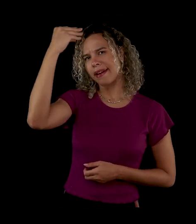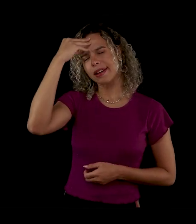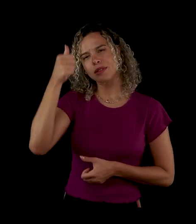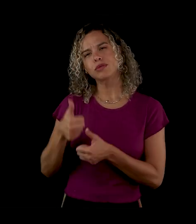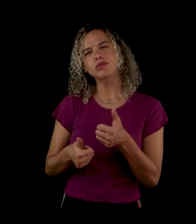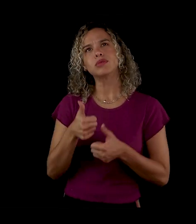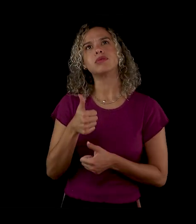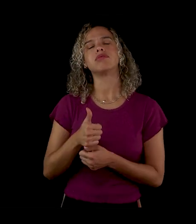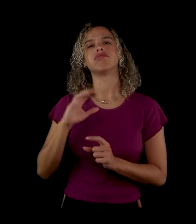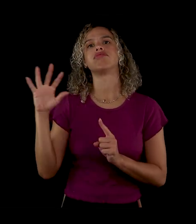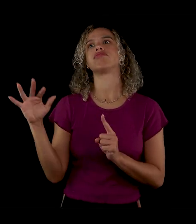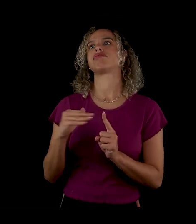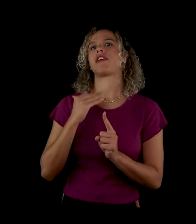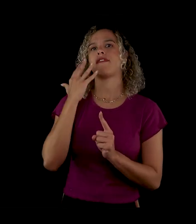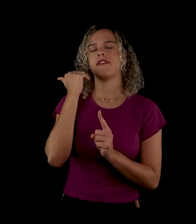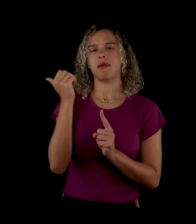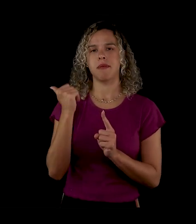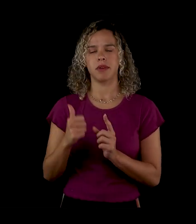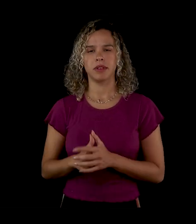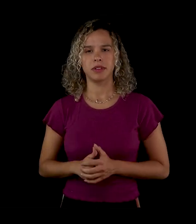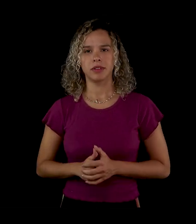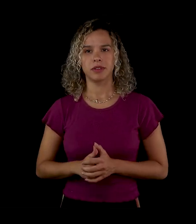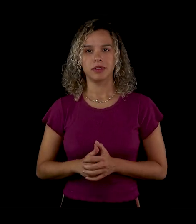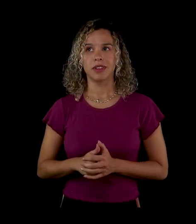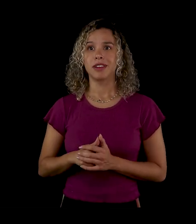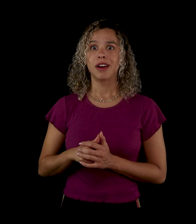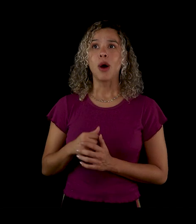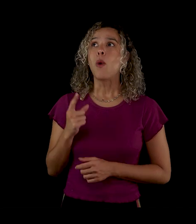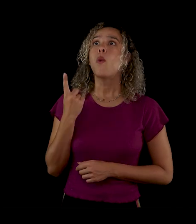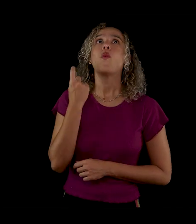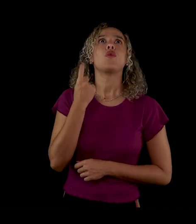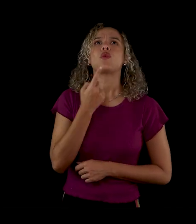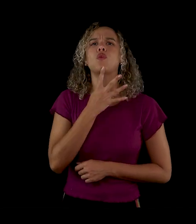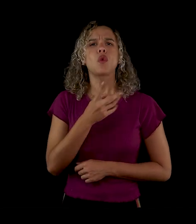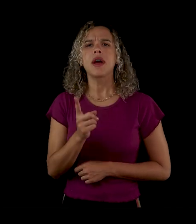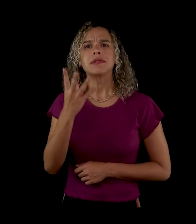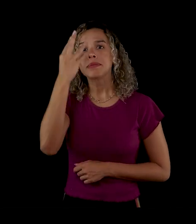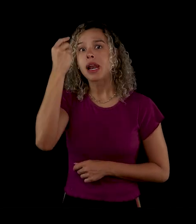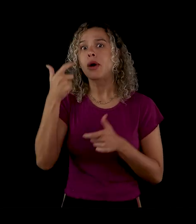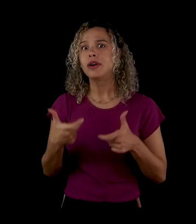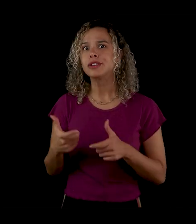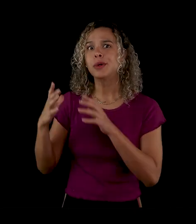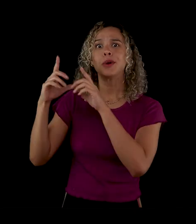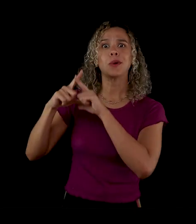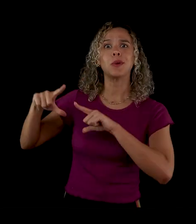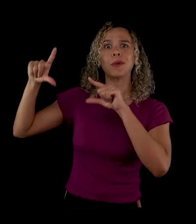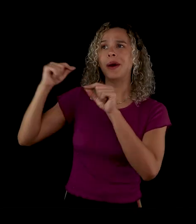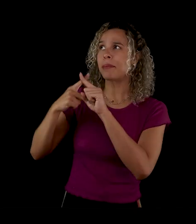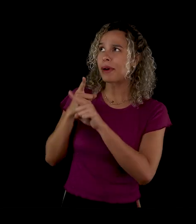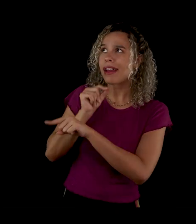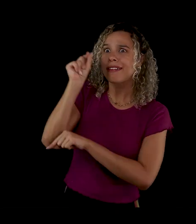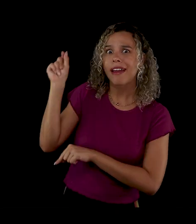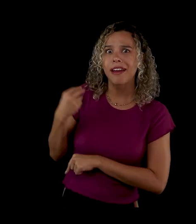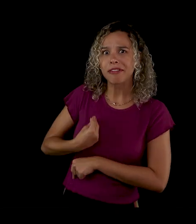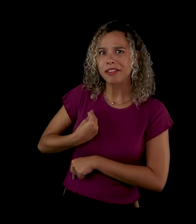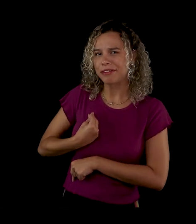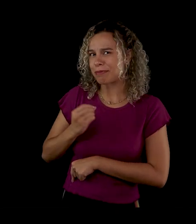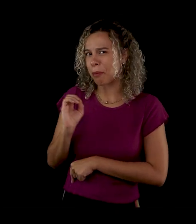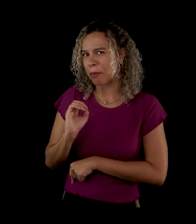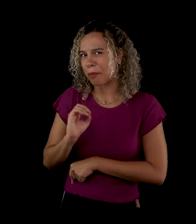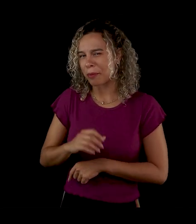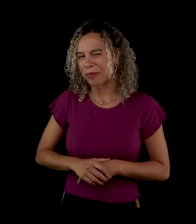Pelé era conhecido. Ele só não era conhecido na Lua, porque não tinha